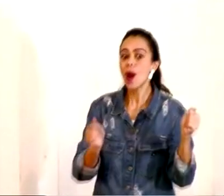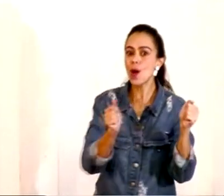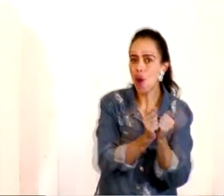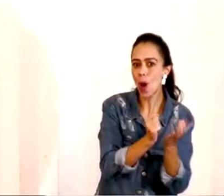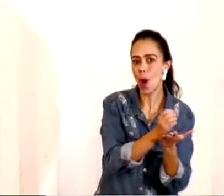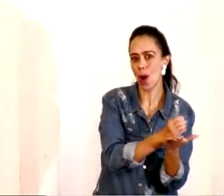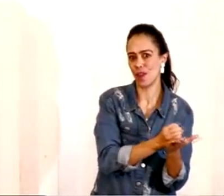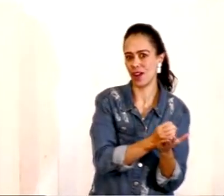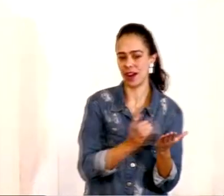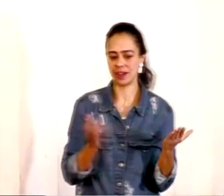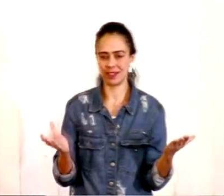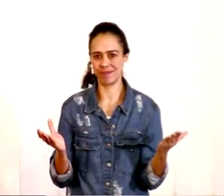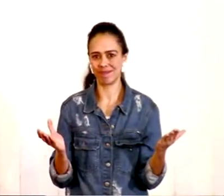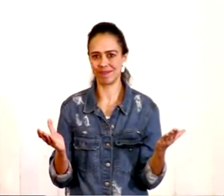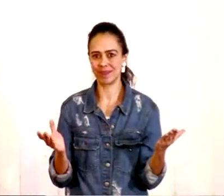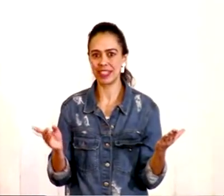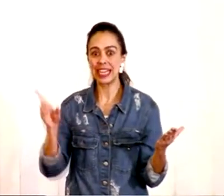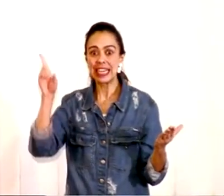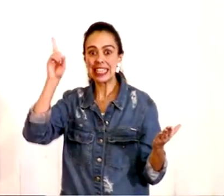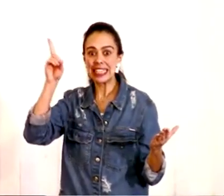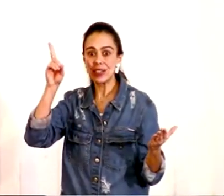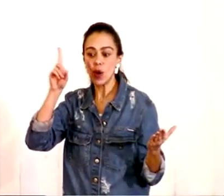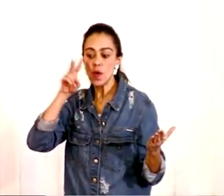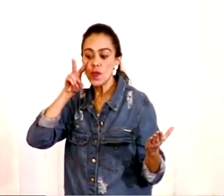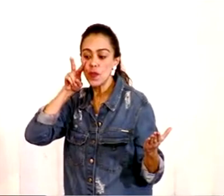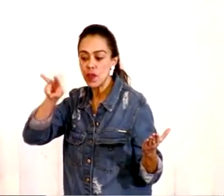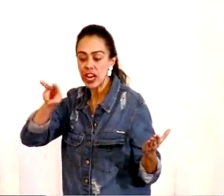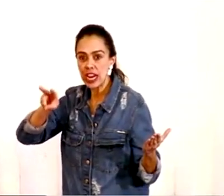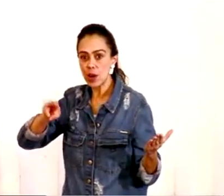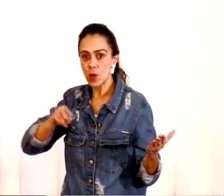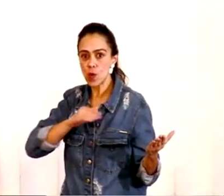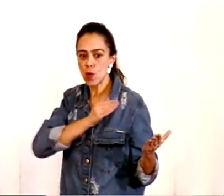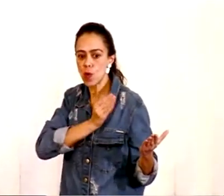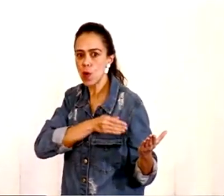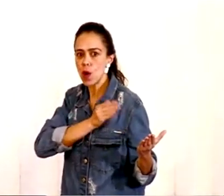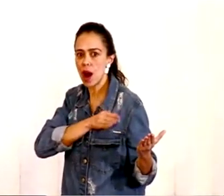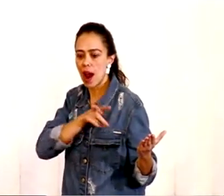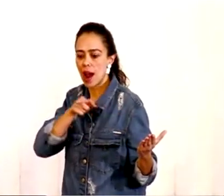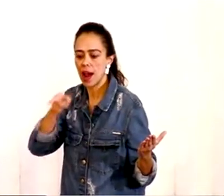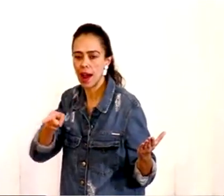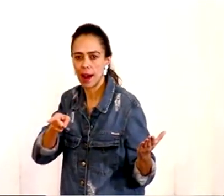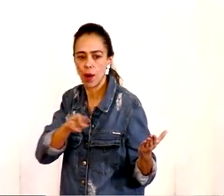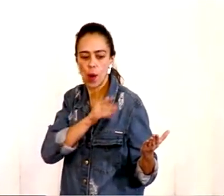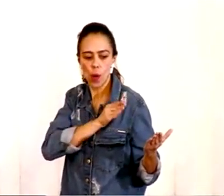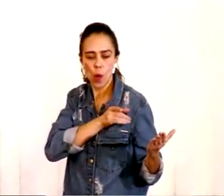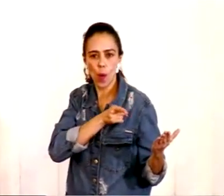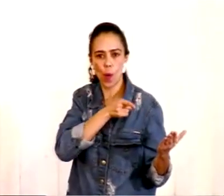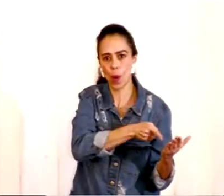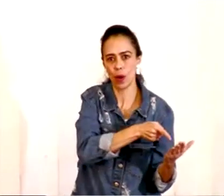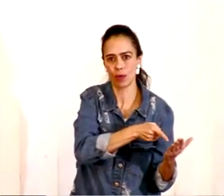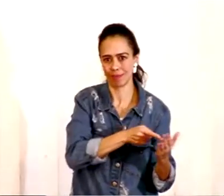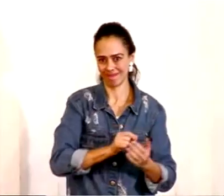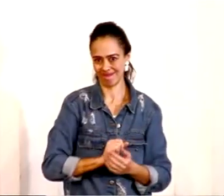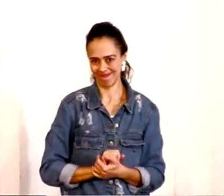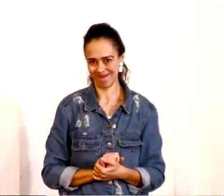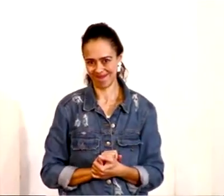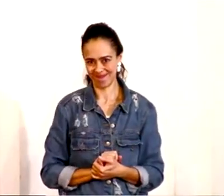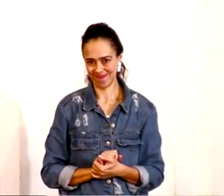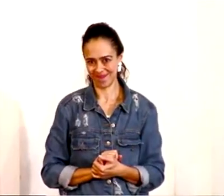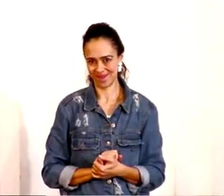um coração apto a uma adoração genuína a um Deus